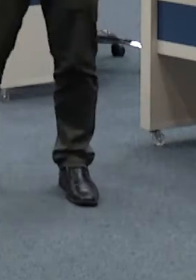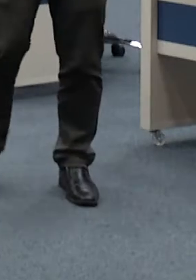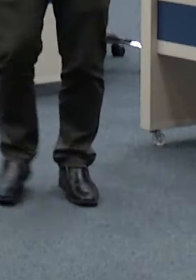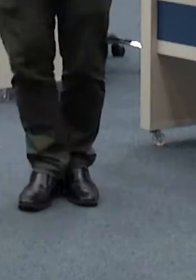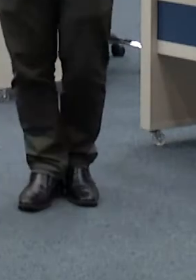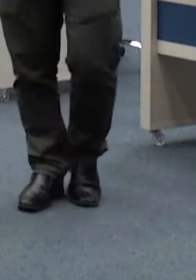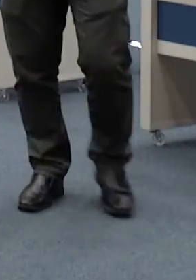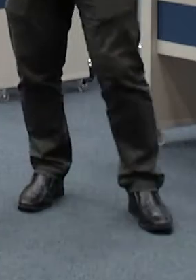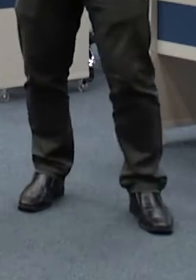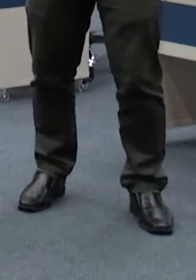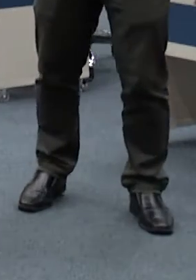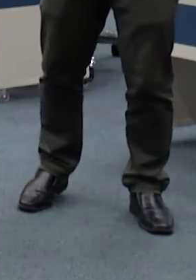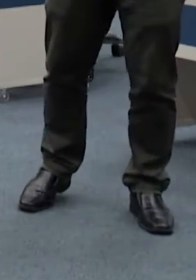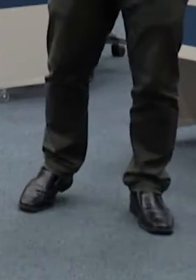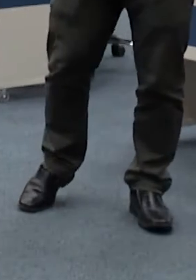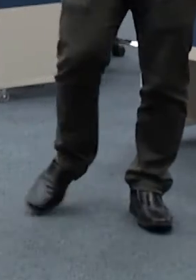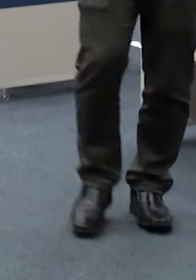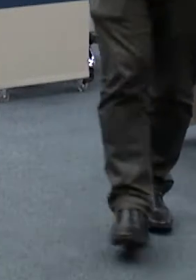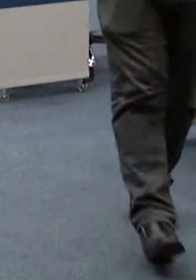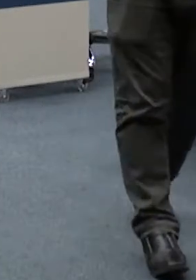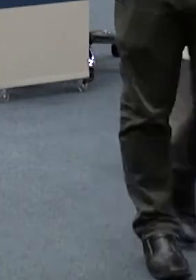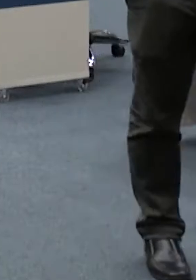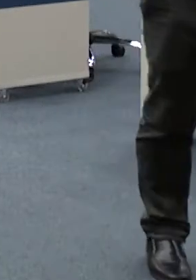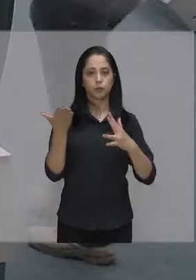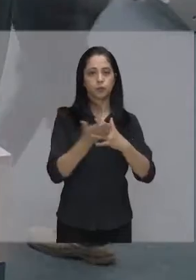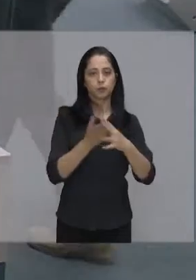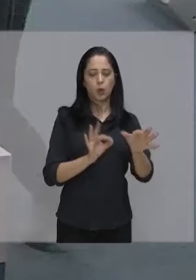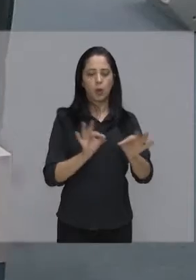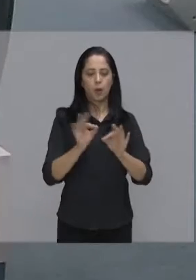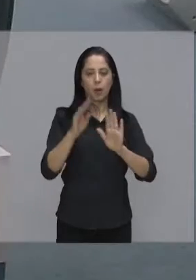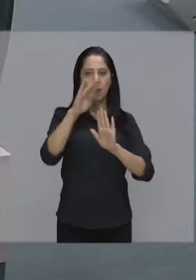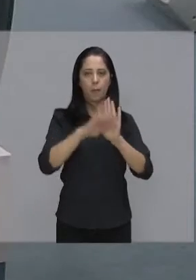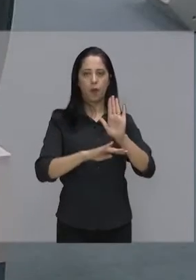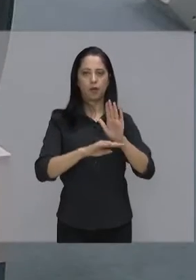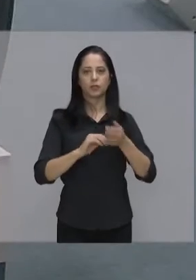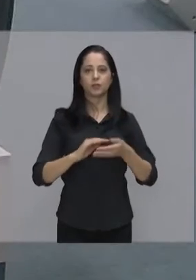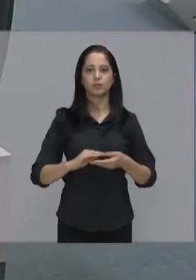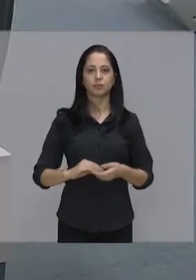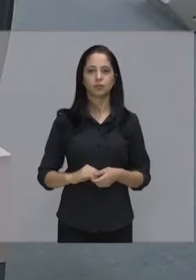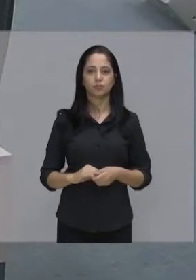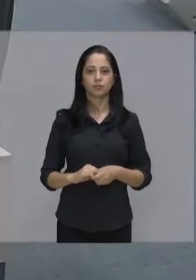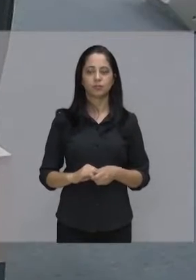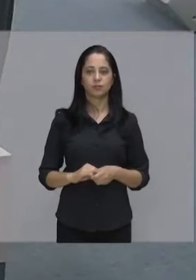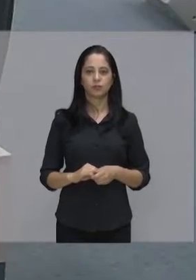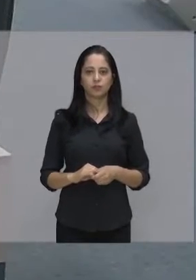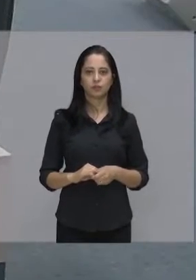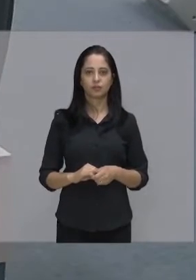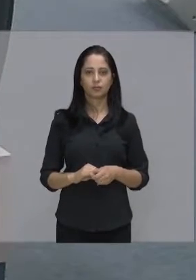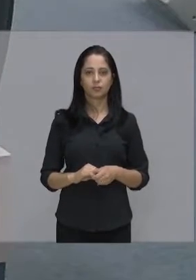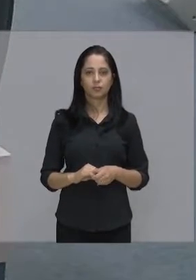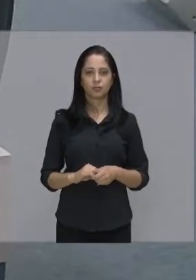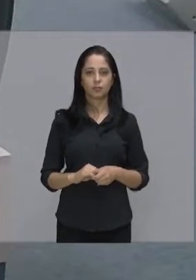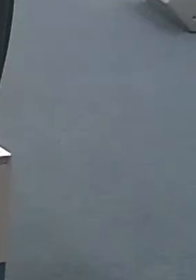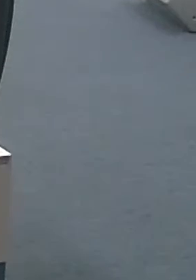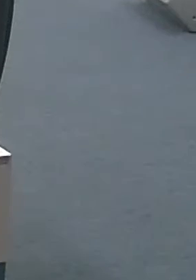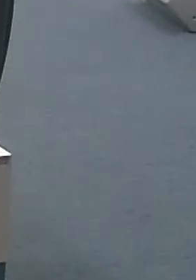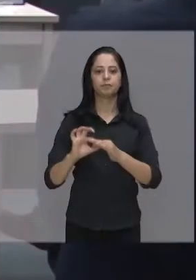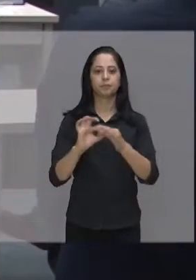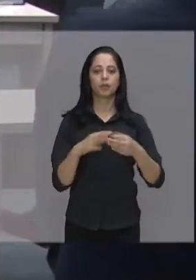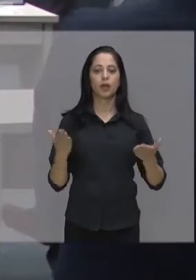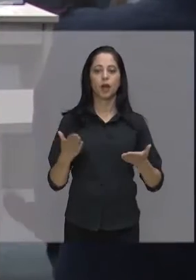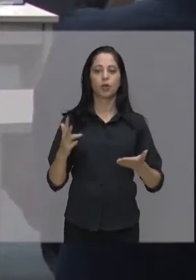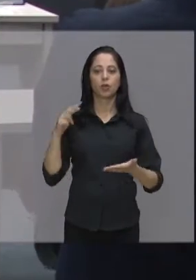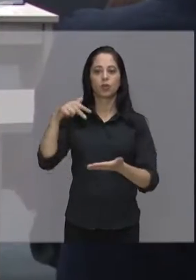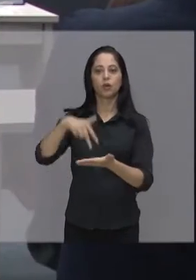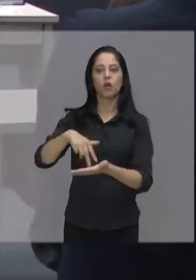apoio ao projeto de lei em tramitação no Senado, que permite a concessão da Carteira Nacional de Habilitação